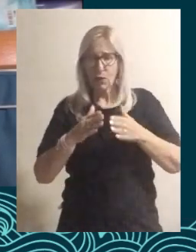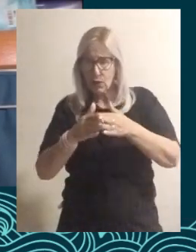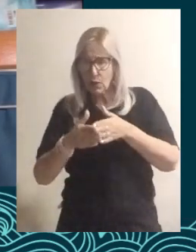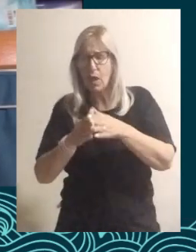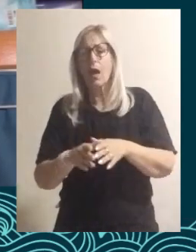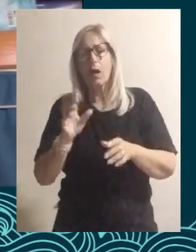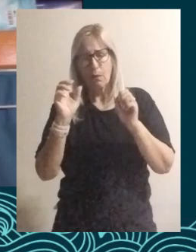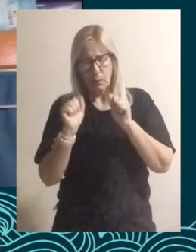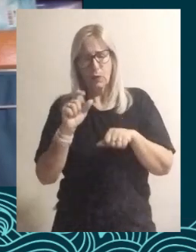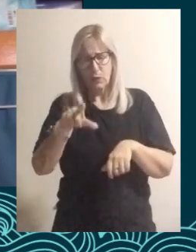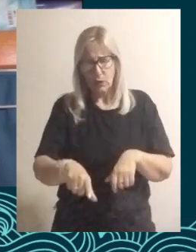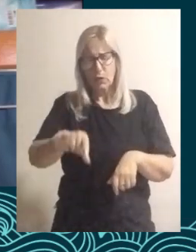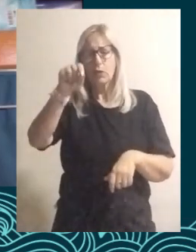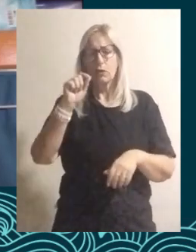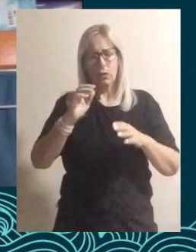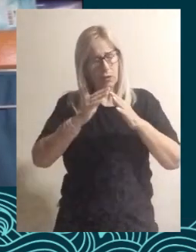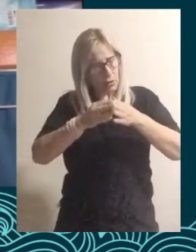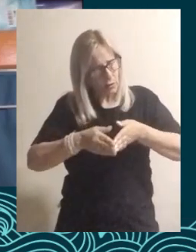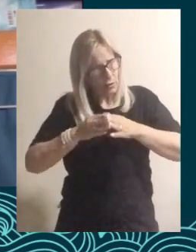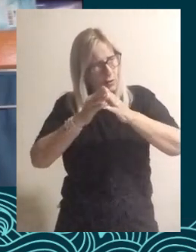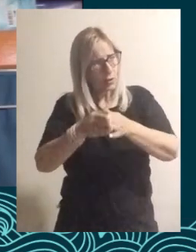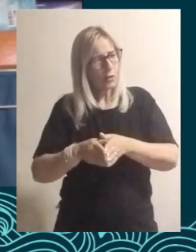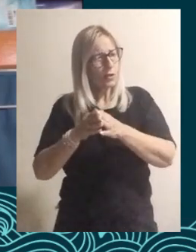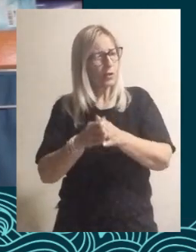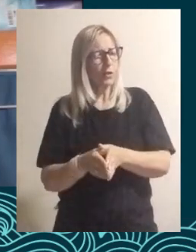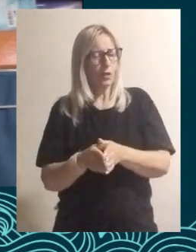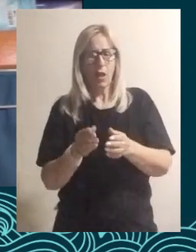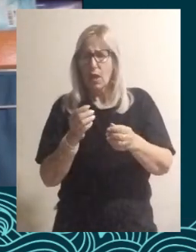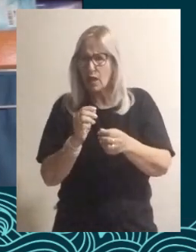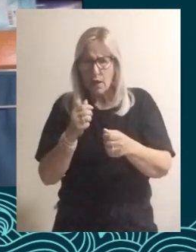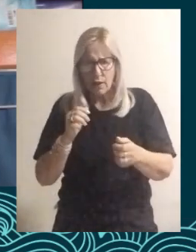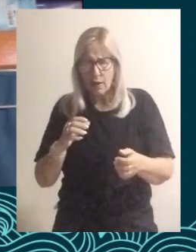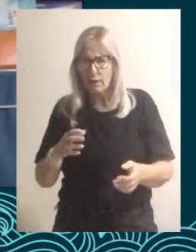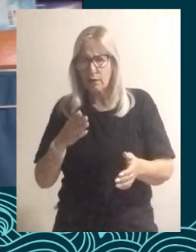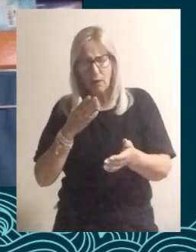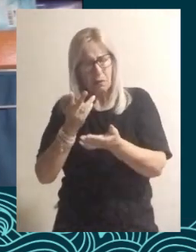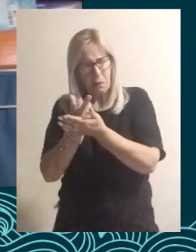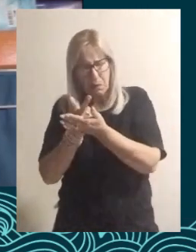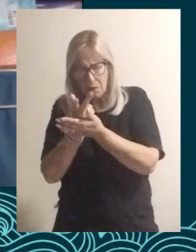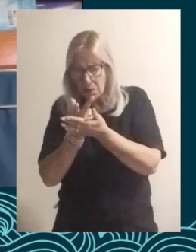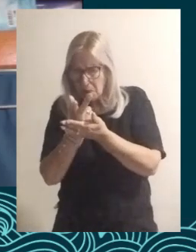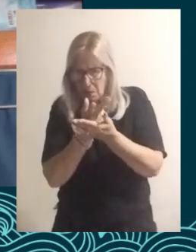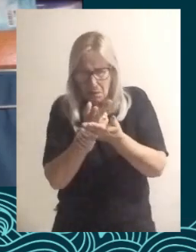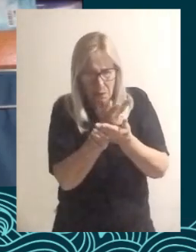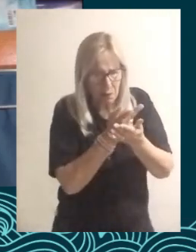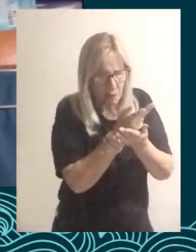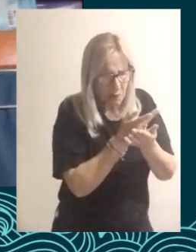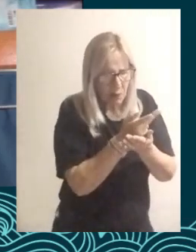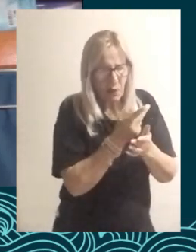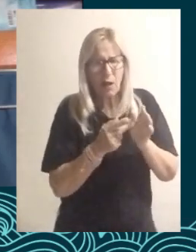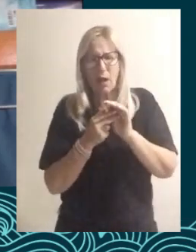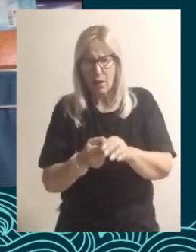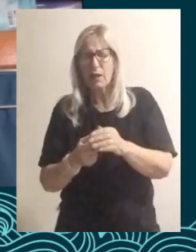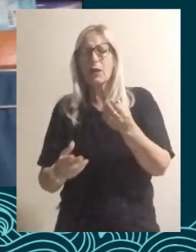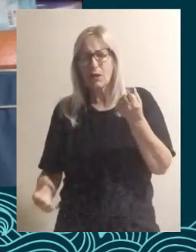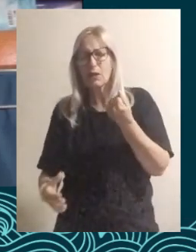do que uma navegação. Eu pude escolher partir e fazer uma navegação sem precisar fugir de nada, foi uma busca, né,